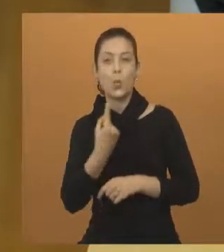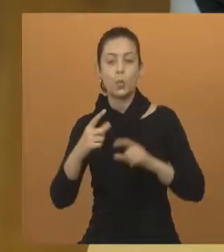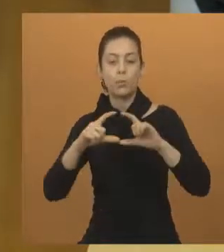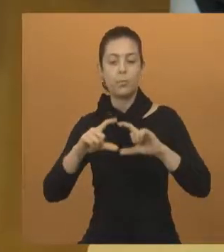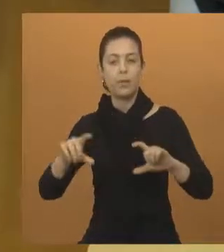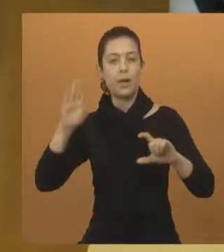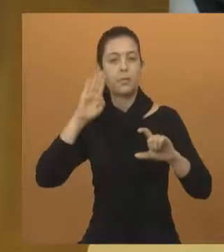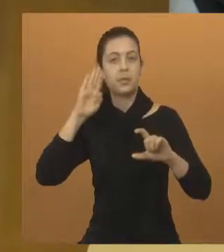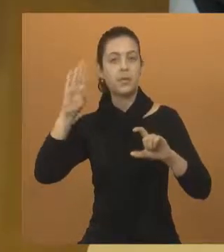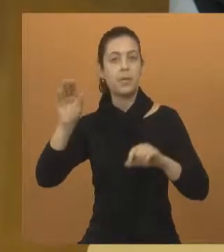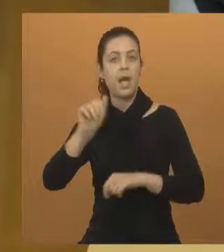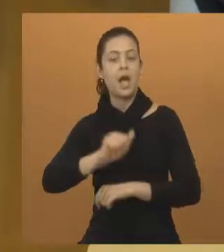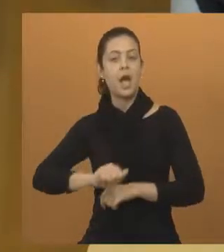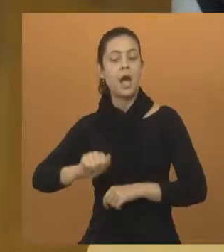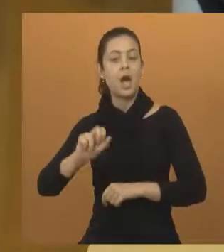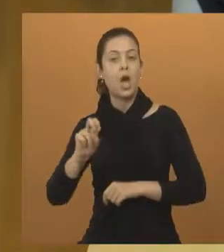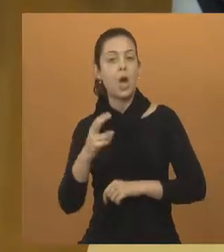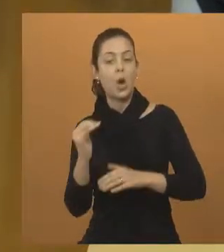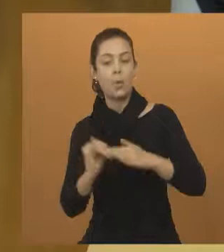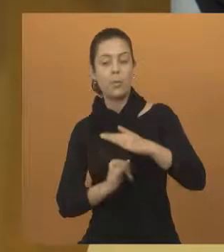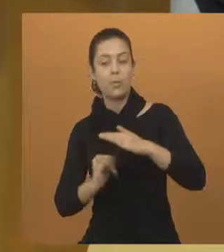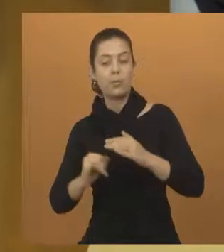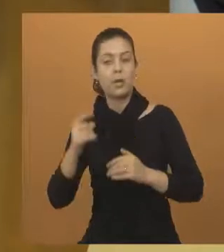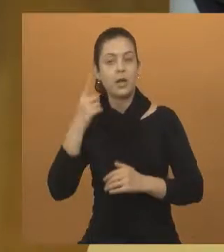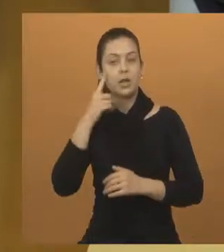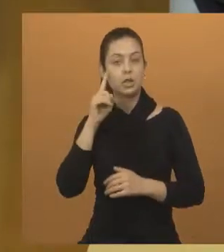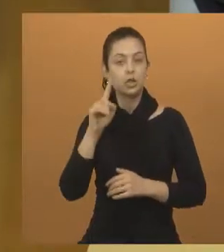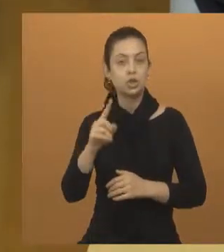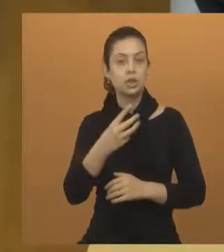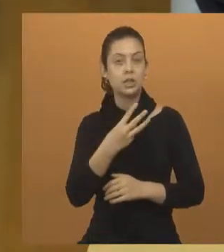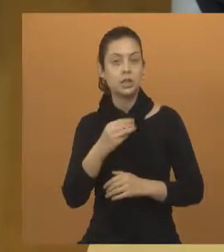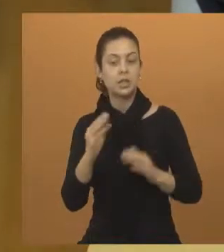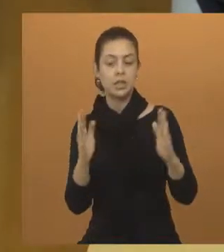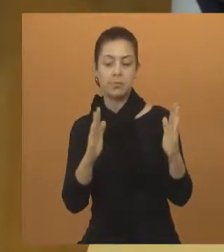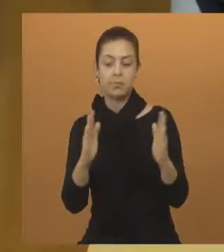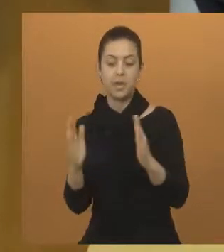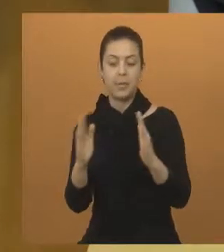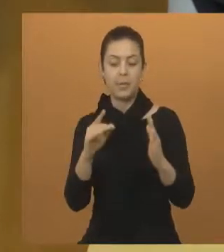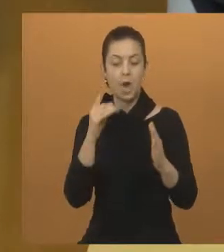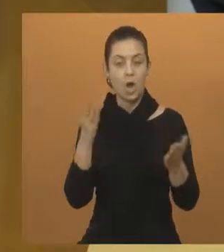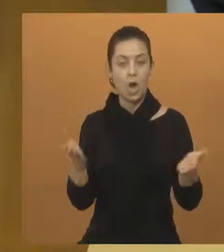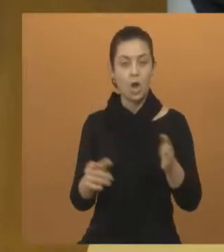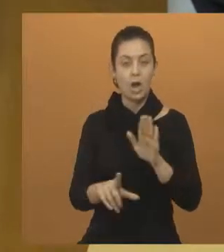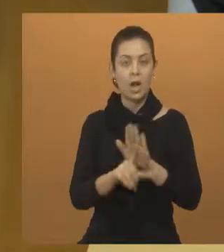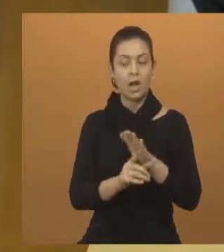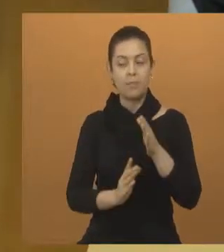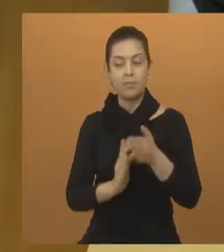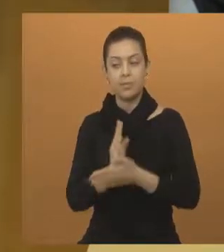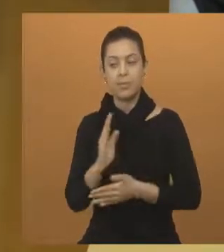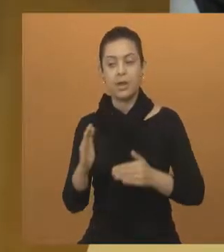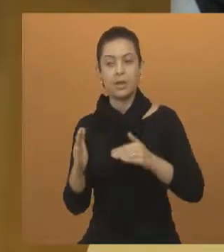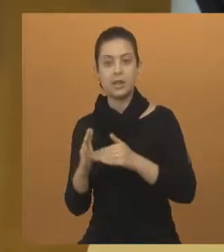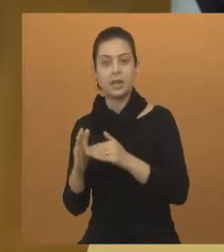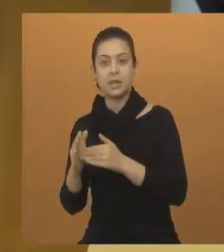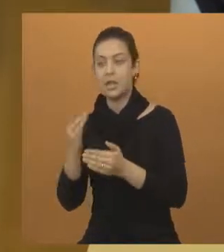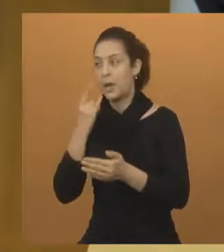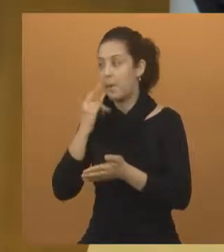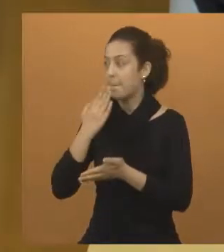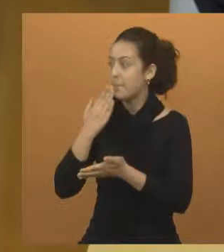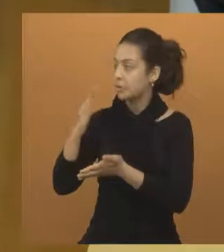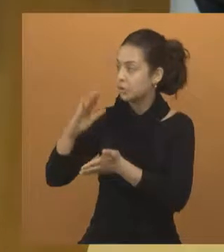entidade ou associação terá o prazo de 30 dias a contar da vigência desta lei para requerer a